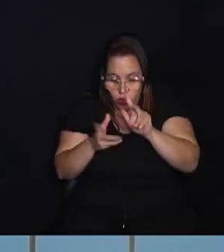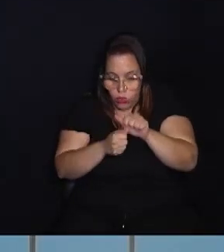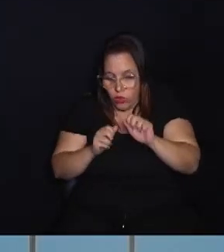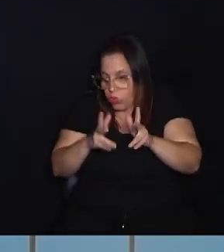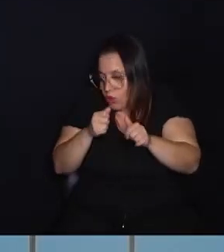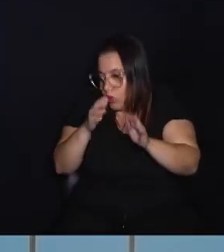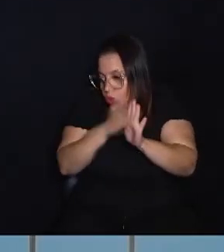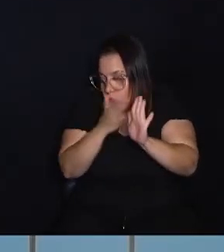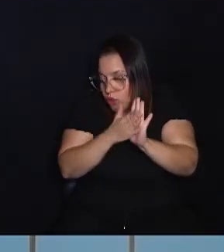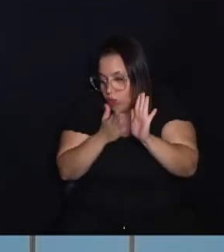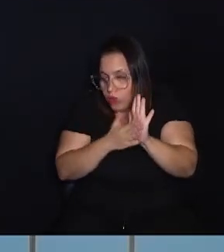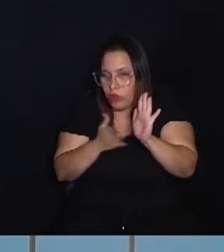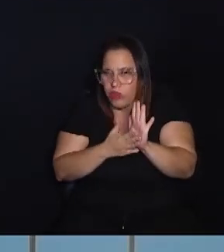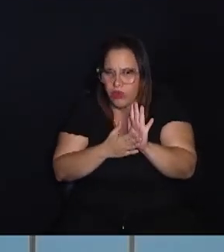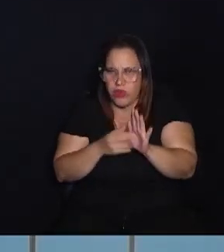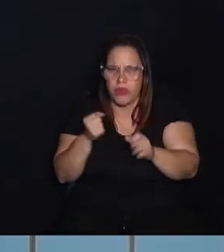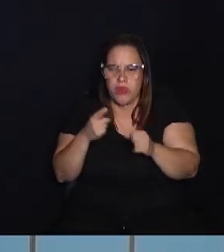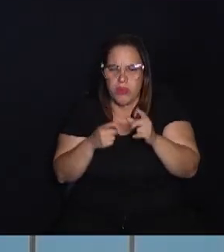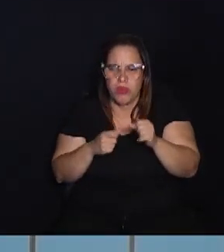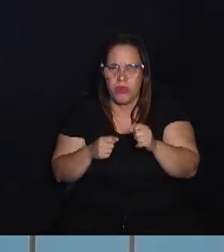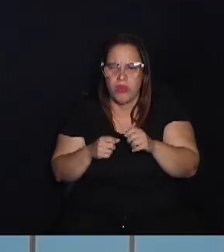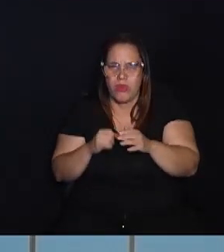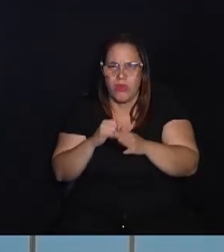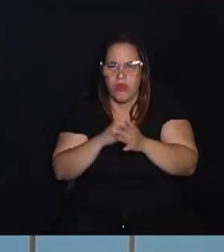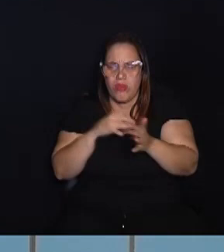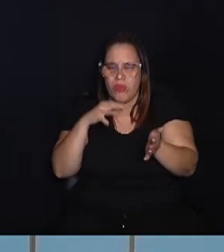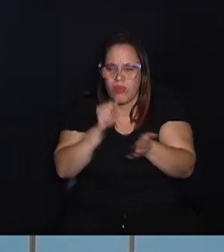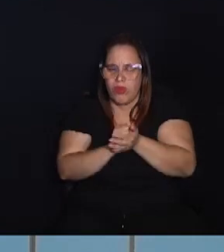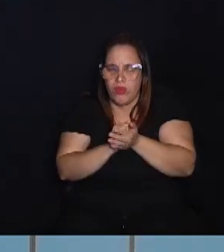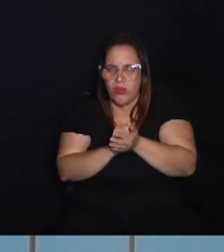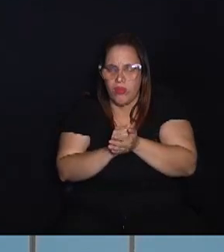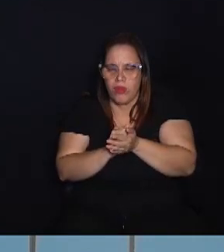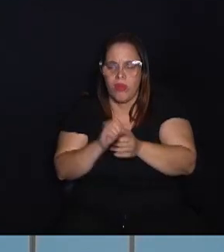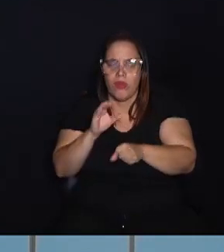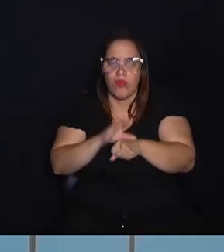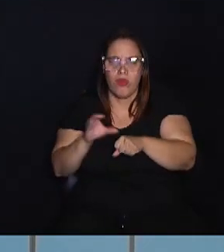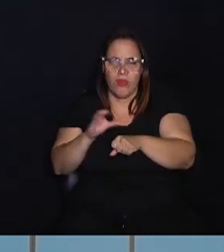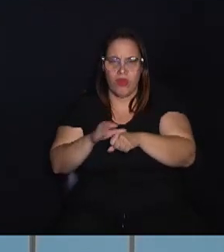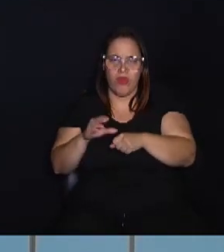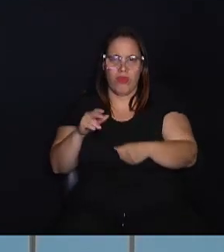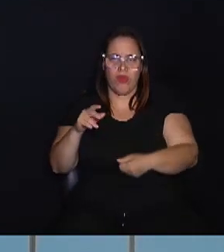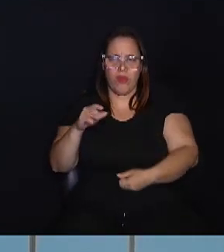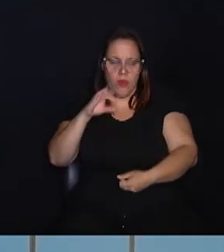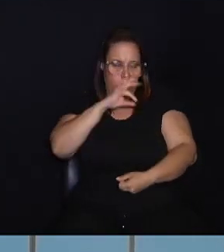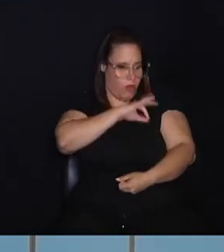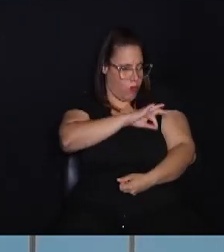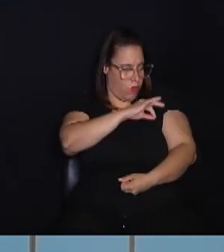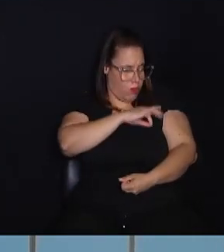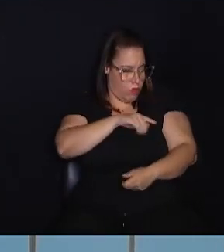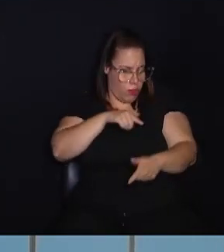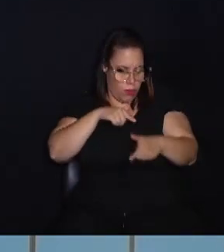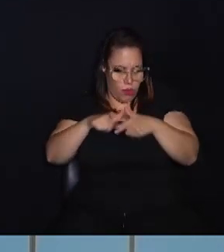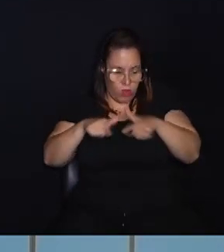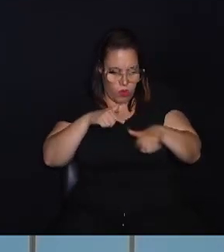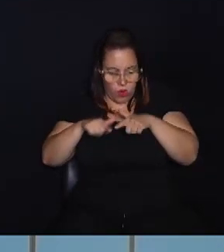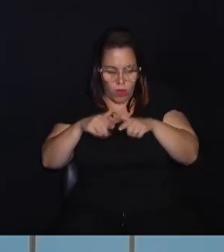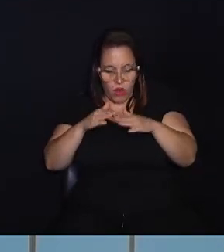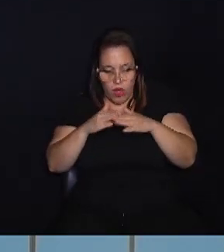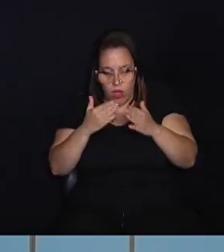todos lotados porque são poucas vagas, mas a gente está trazendo até um curso para policiais que trabalham em ronda